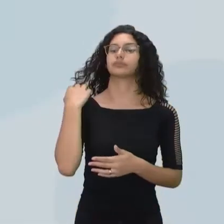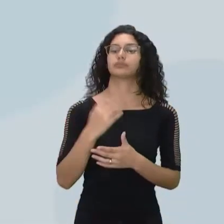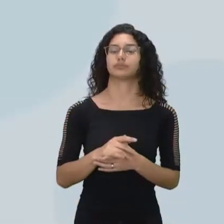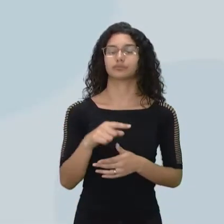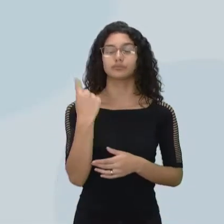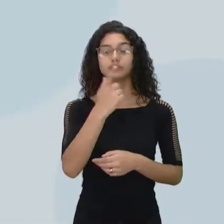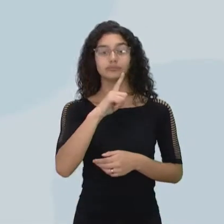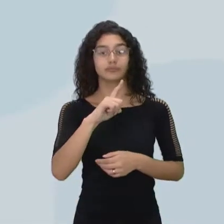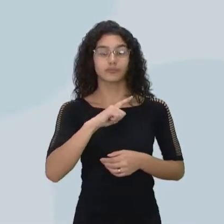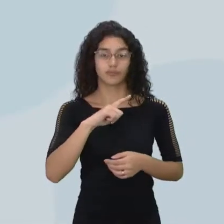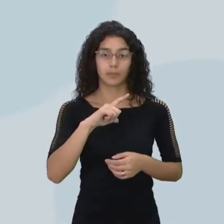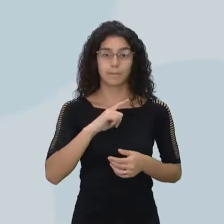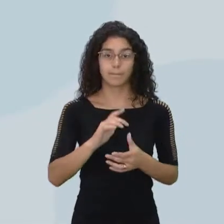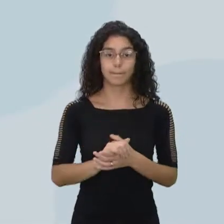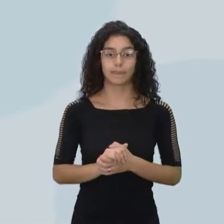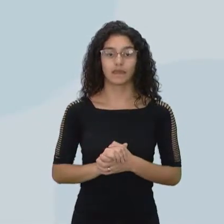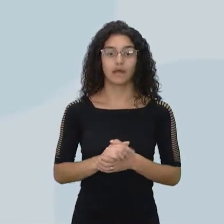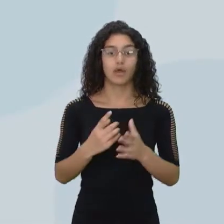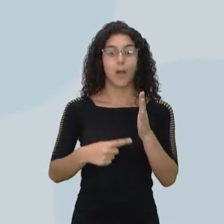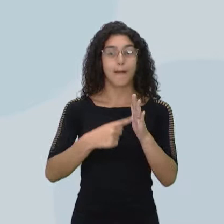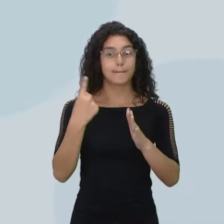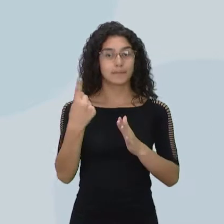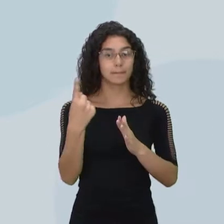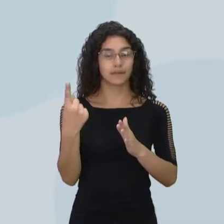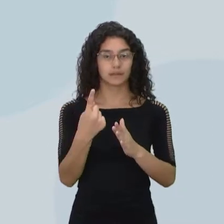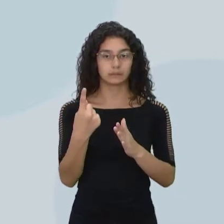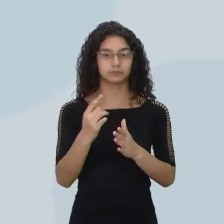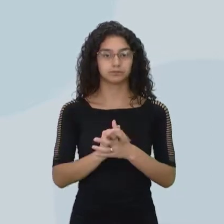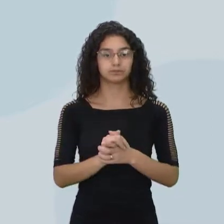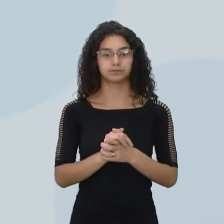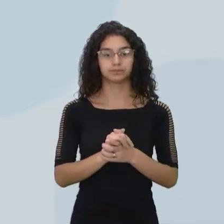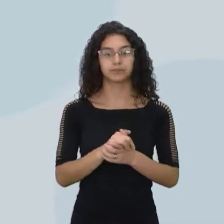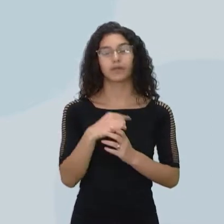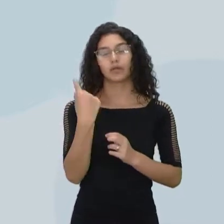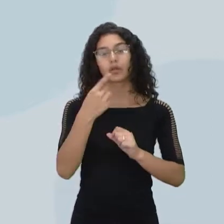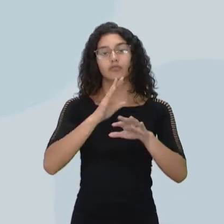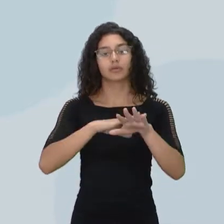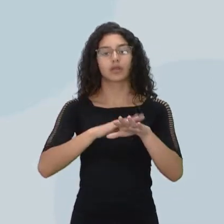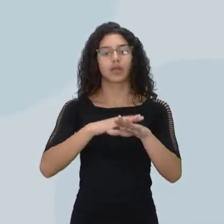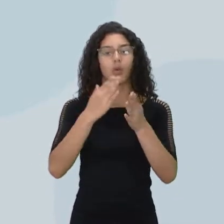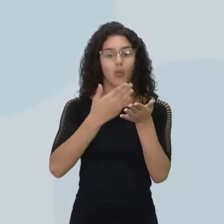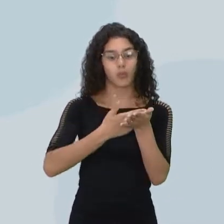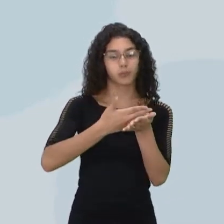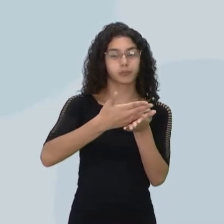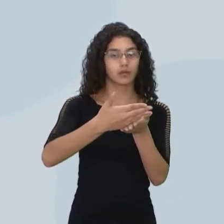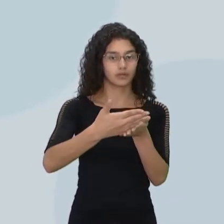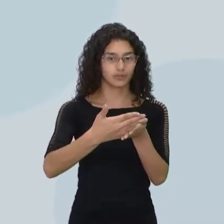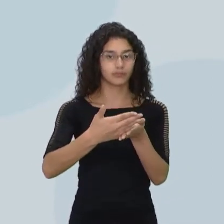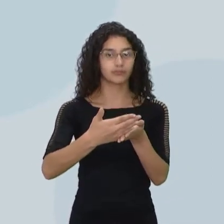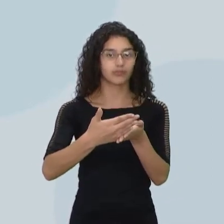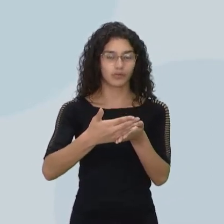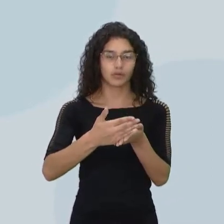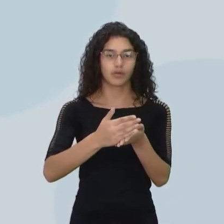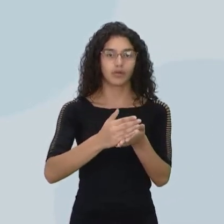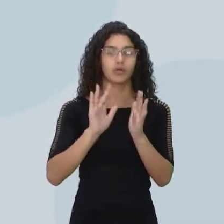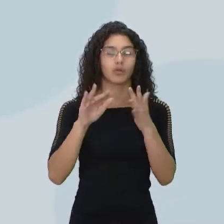vai ter uma primeira abordagem, onde a gente faz uma introdução ao qual a